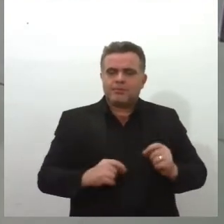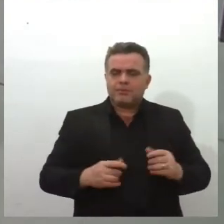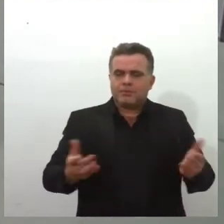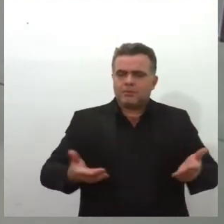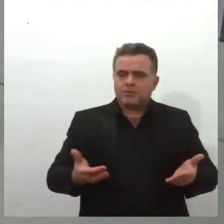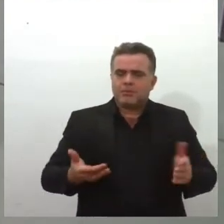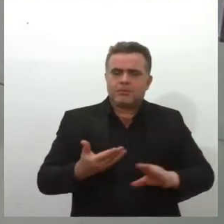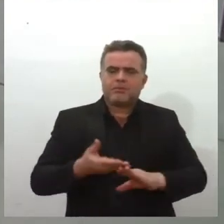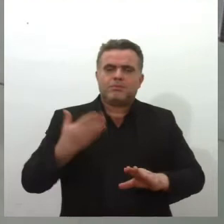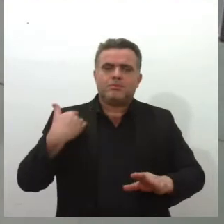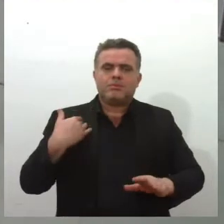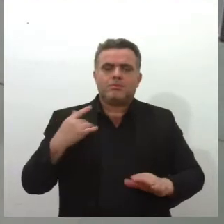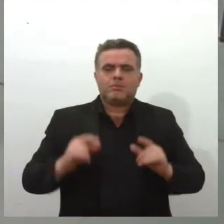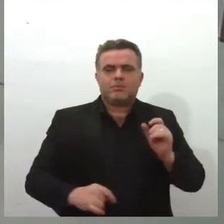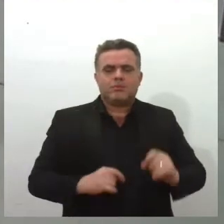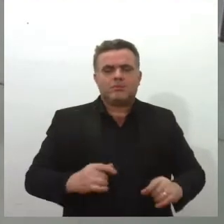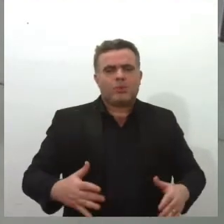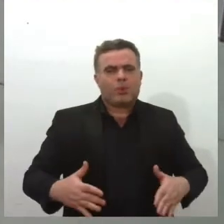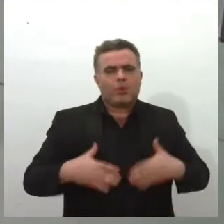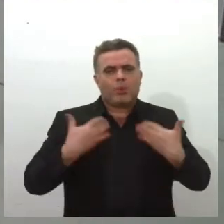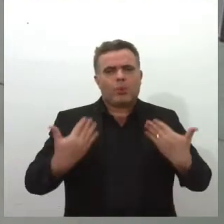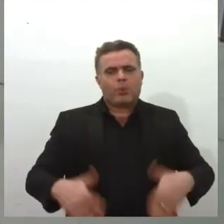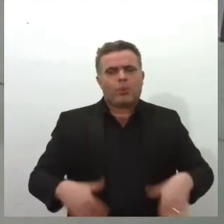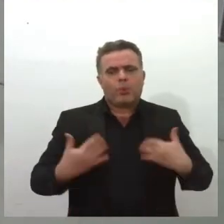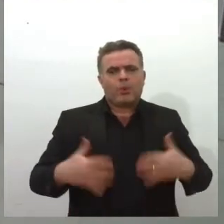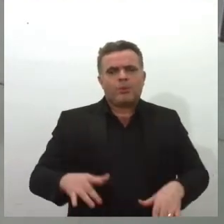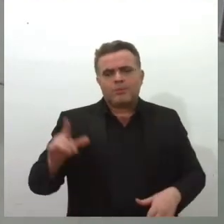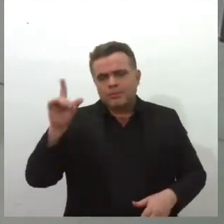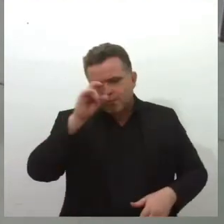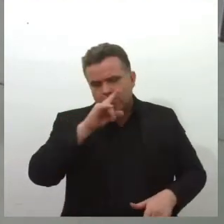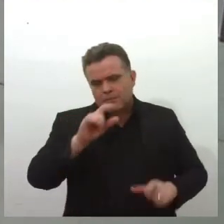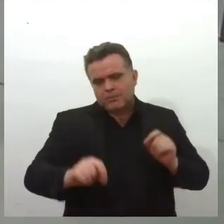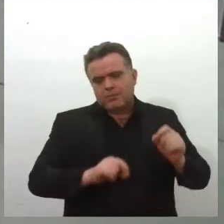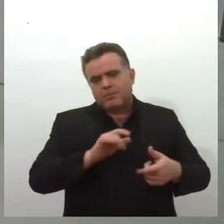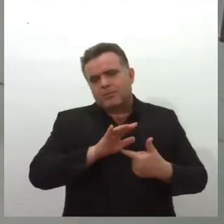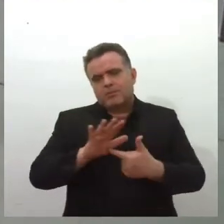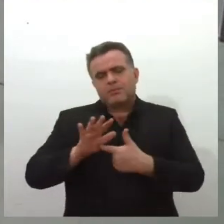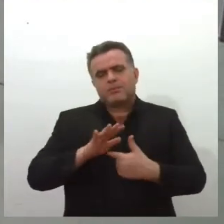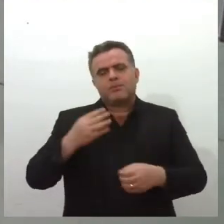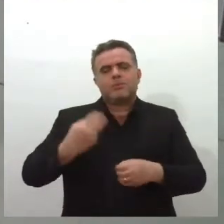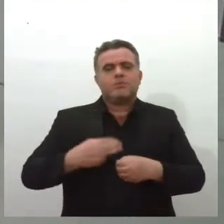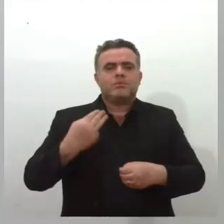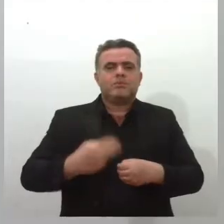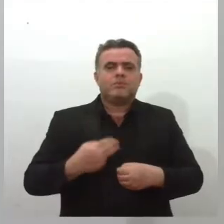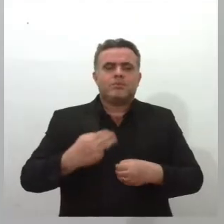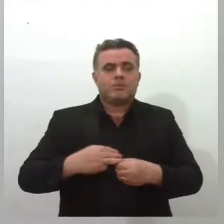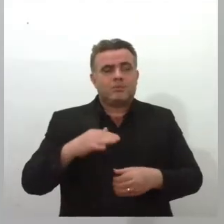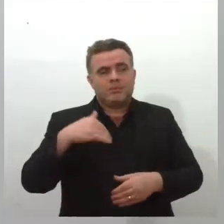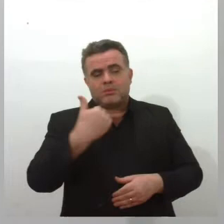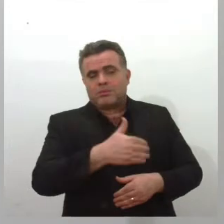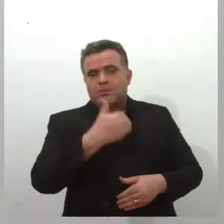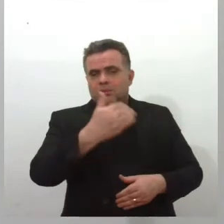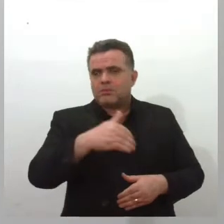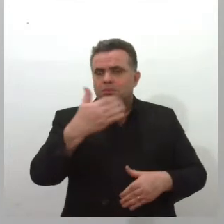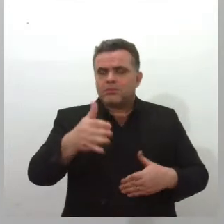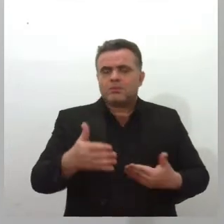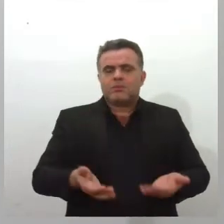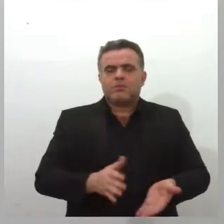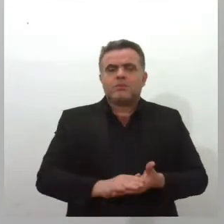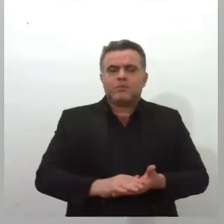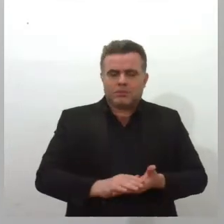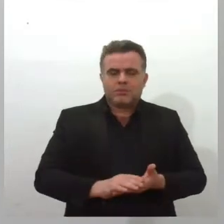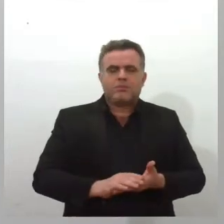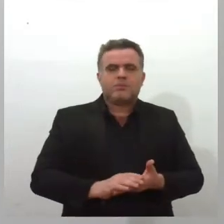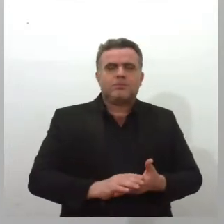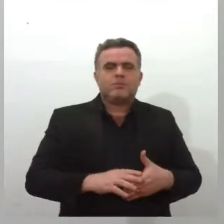ultimamente é que os casos mais chocantes, mais brutais, estão vindo do interior do estado. É uma coisa que a gente começou a perceber há um